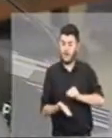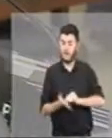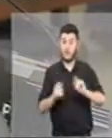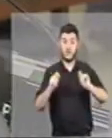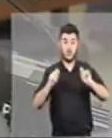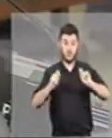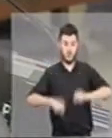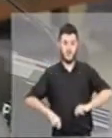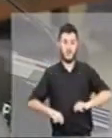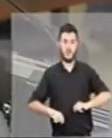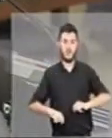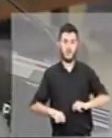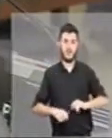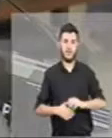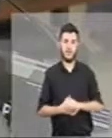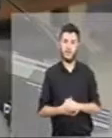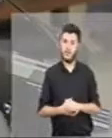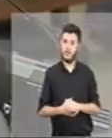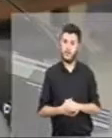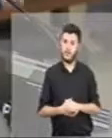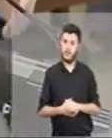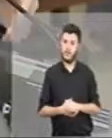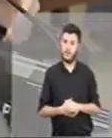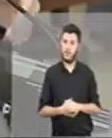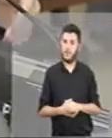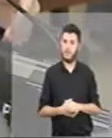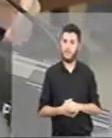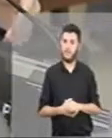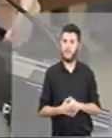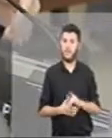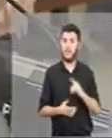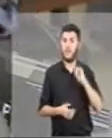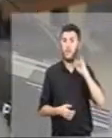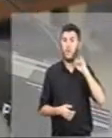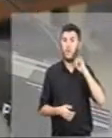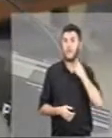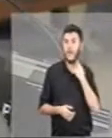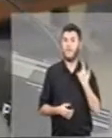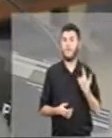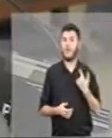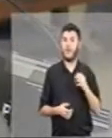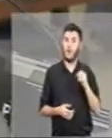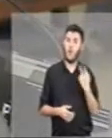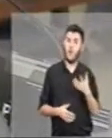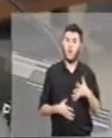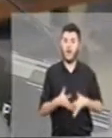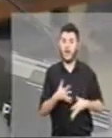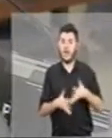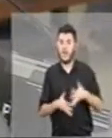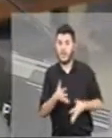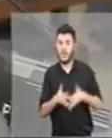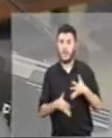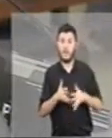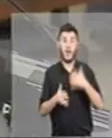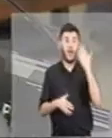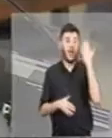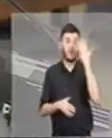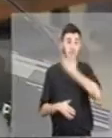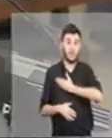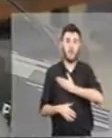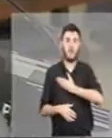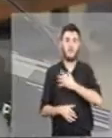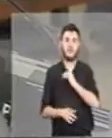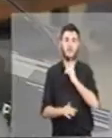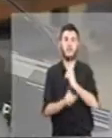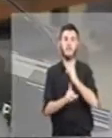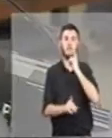originária contamina e em que medida contamina as provas que foram produzidas, as provas que foram